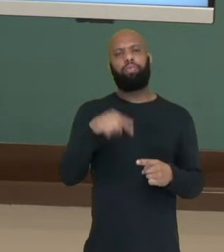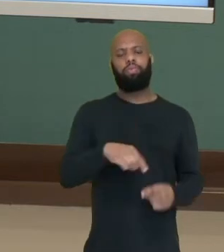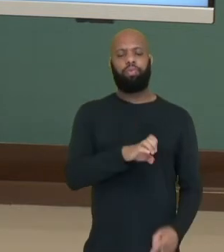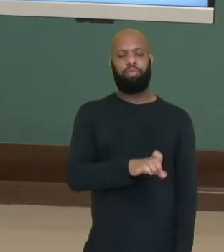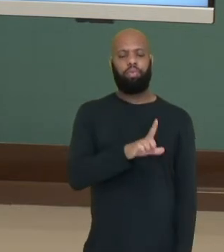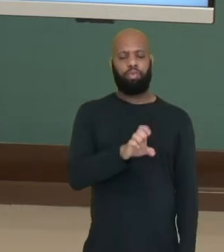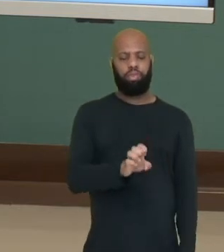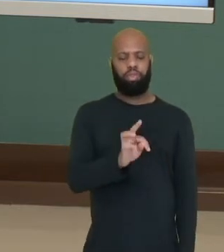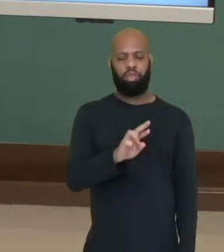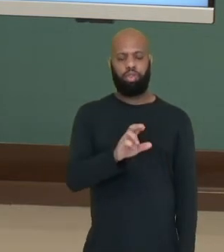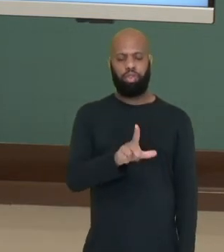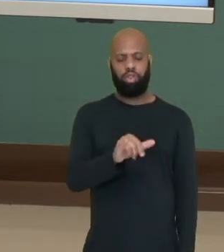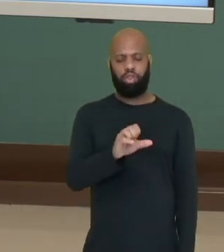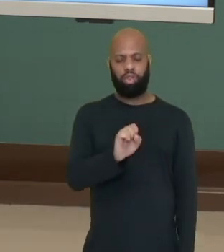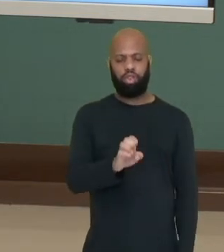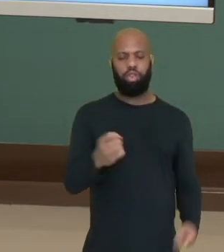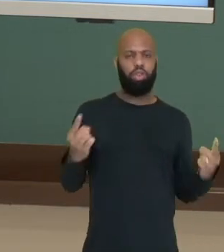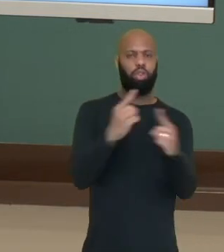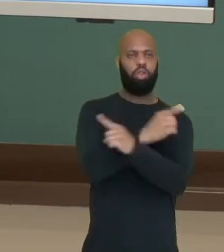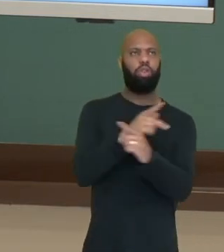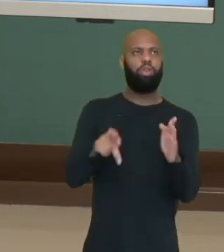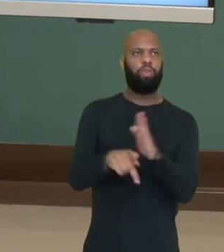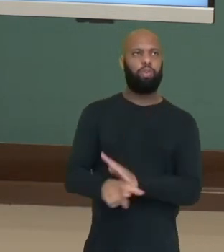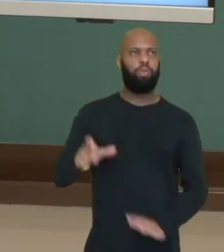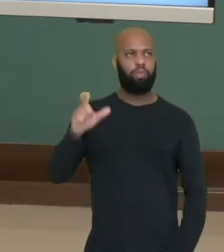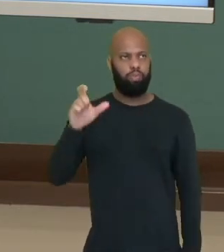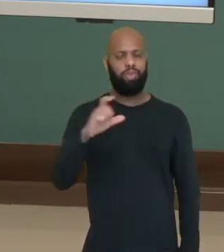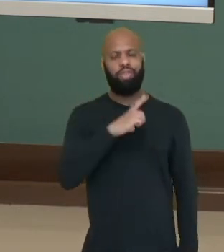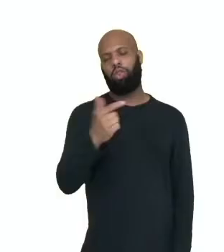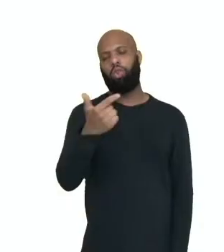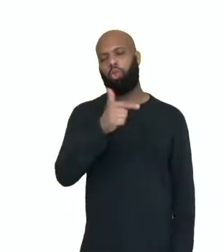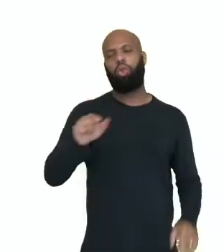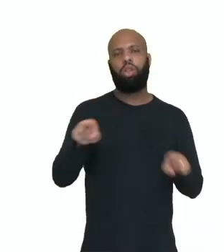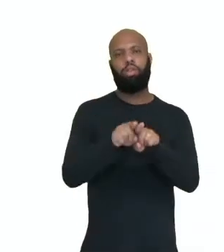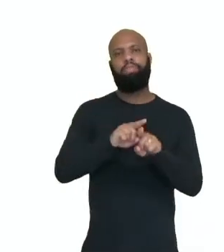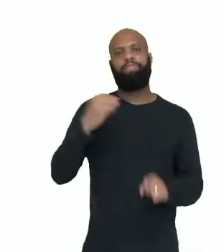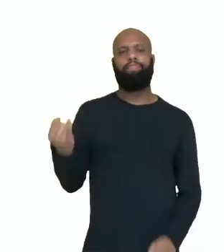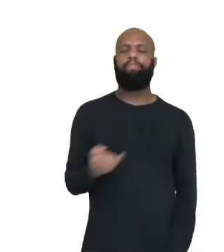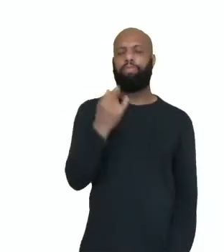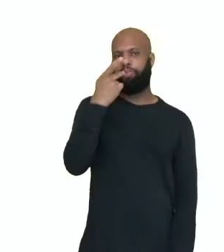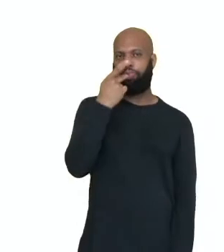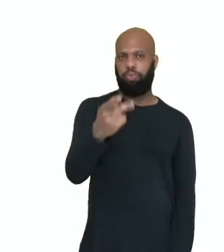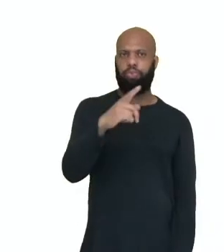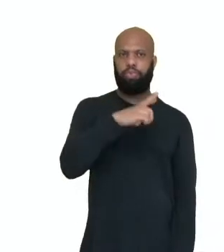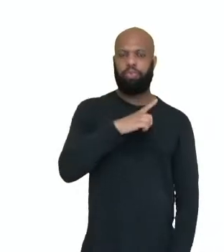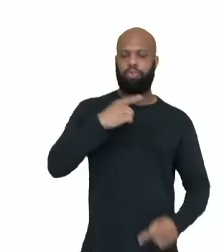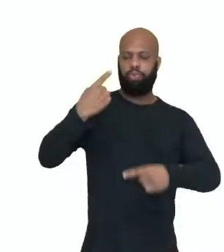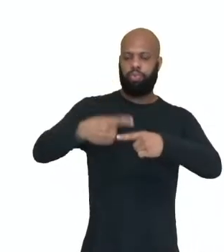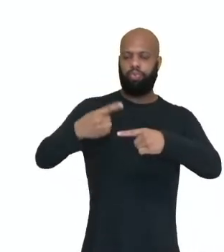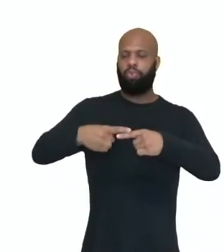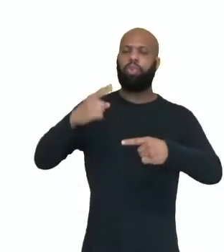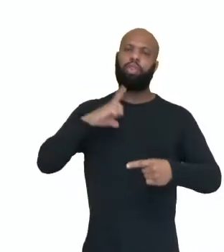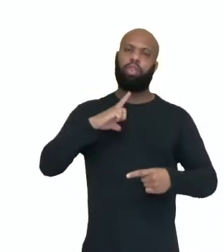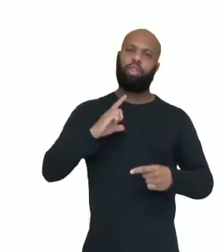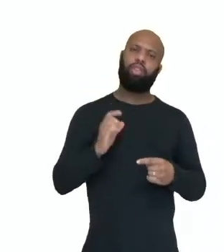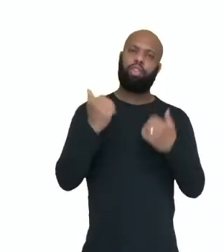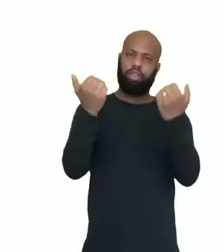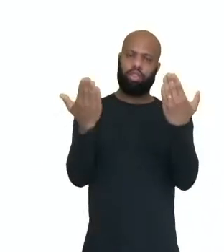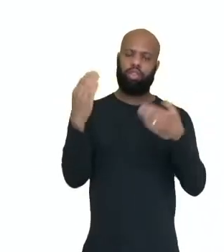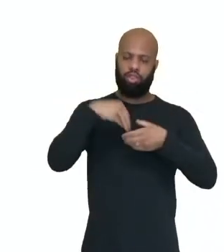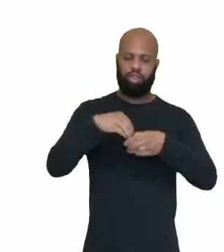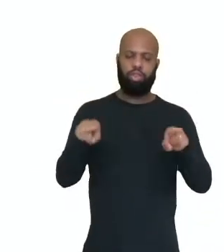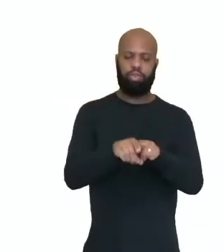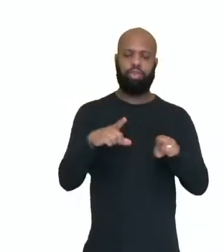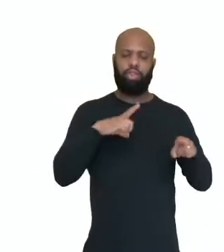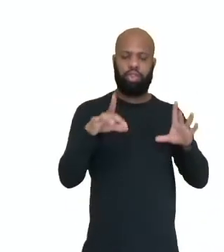o oposto do processo das pilhas. Outra observação a ser feita é que os circuitos externos e internos são